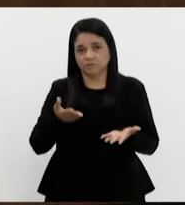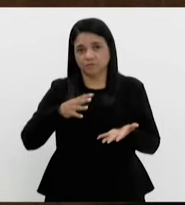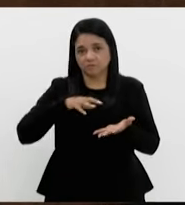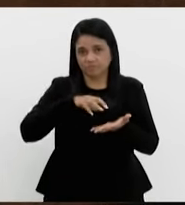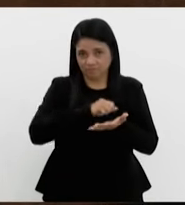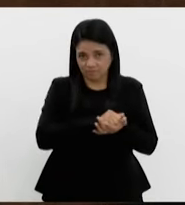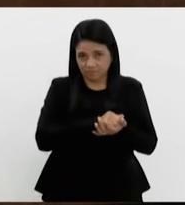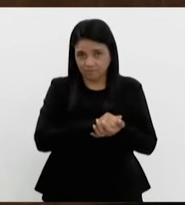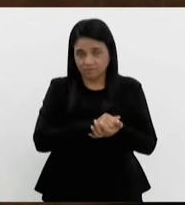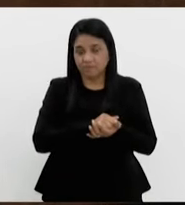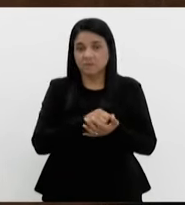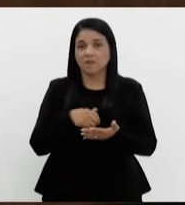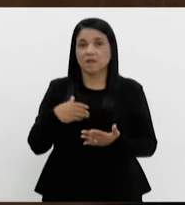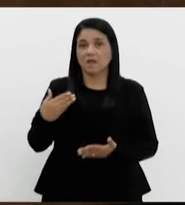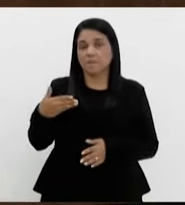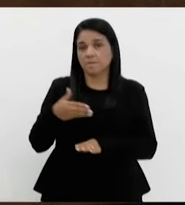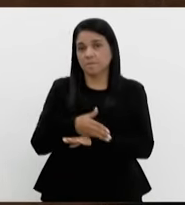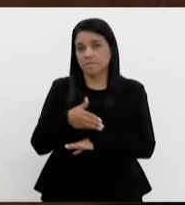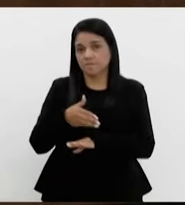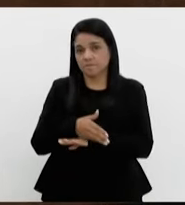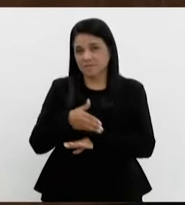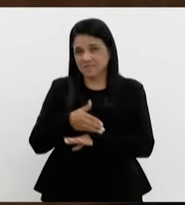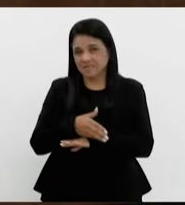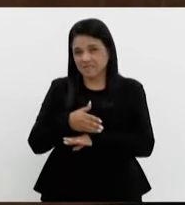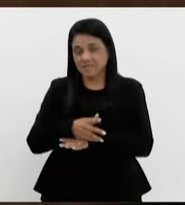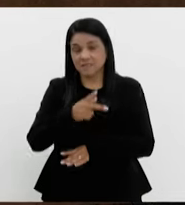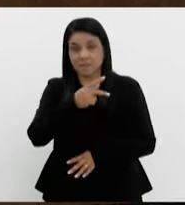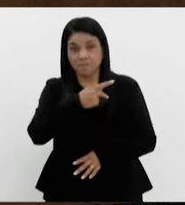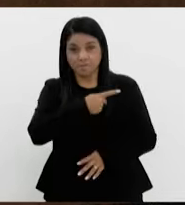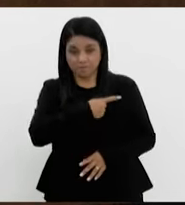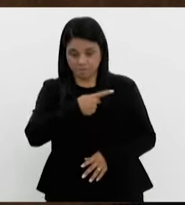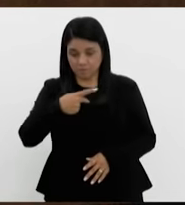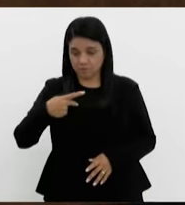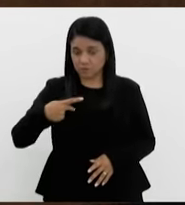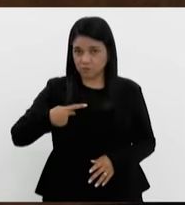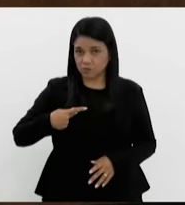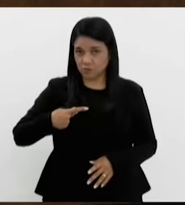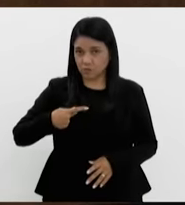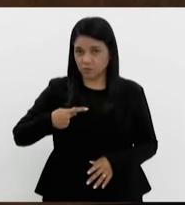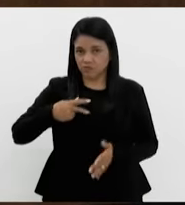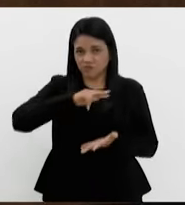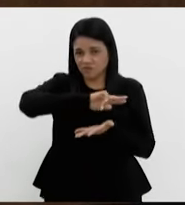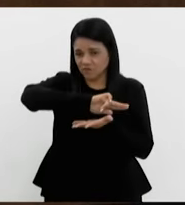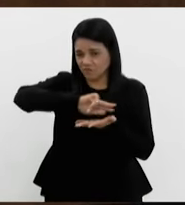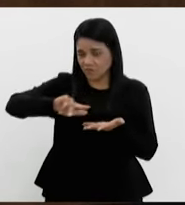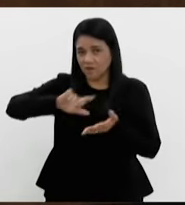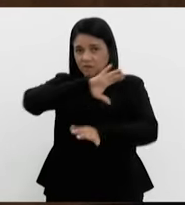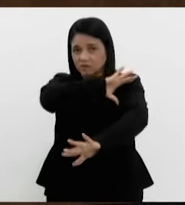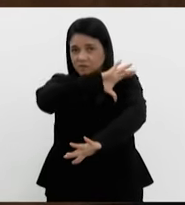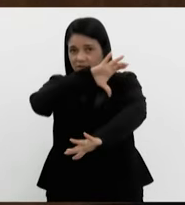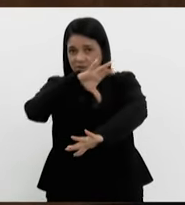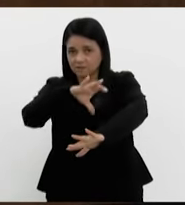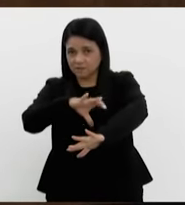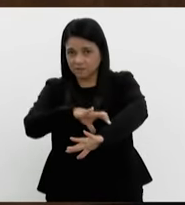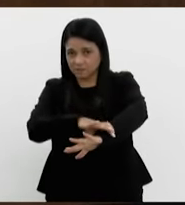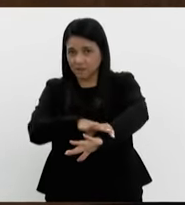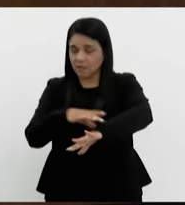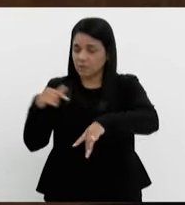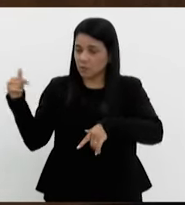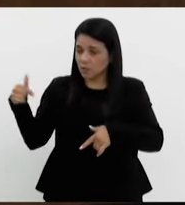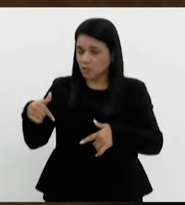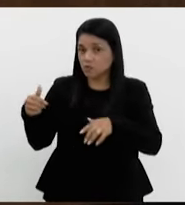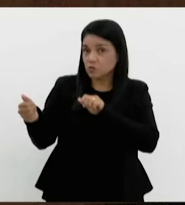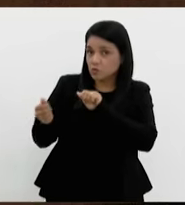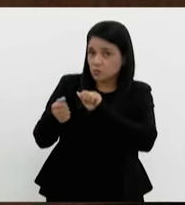presença de vários pastores das Assembleias de Deus que estão conosco,